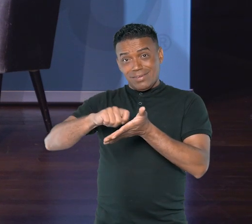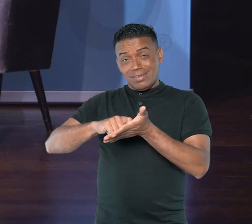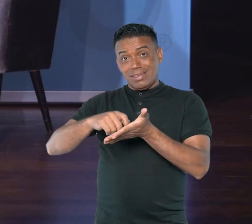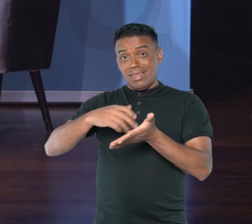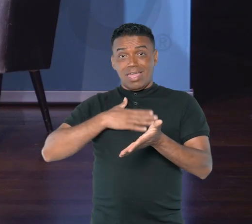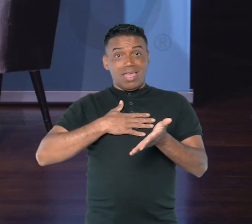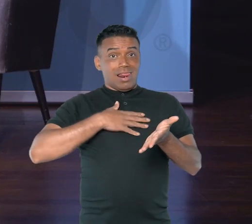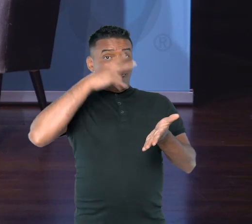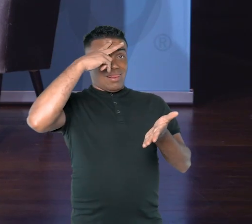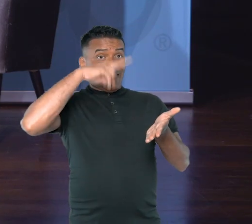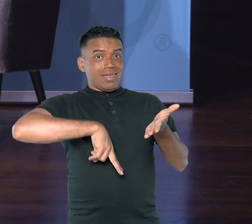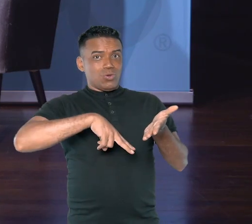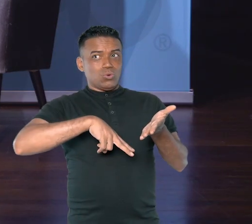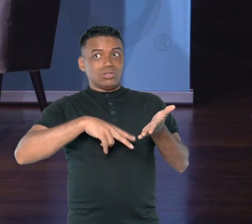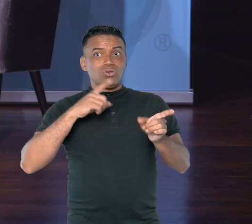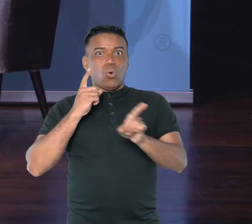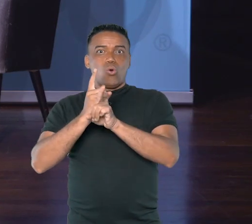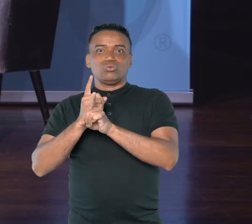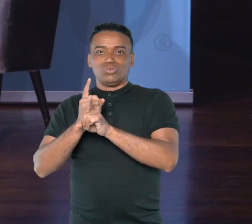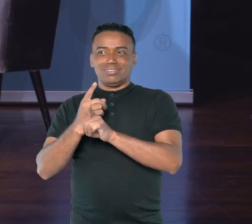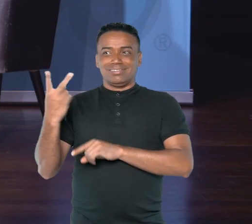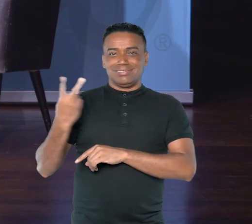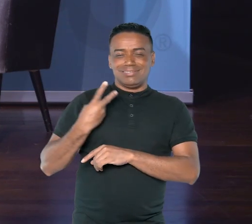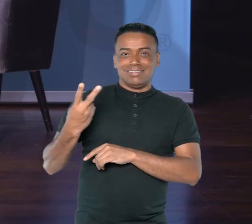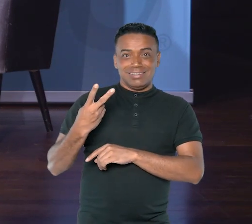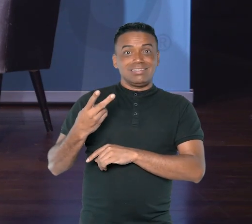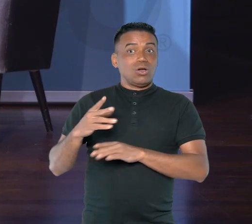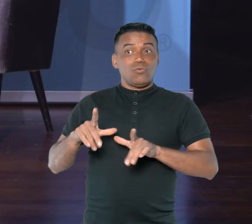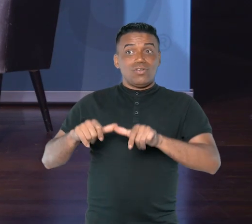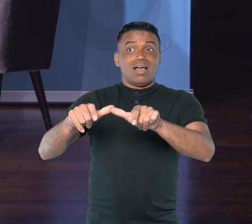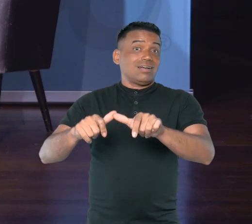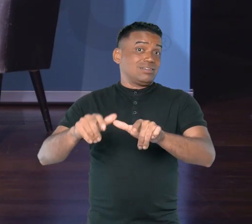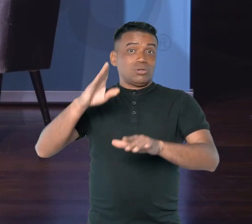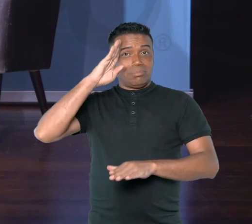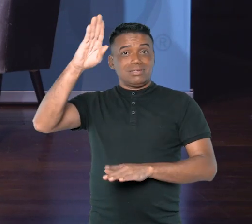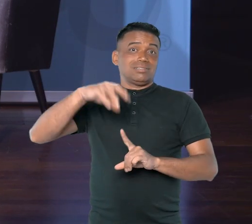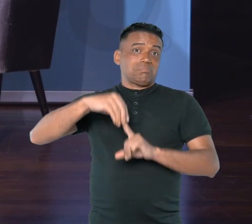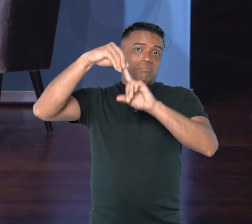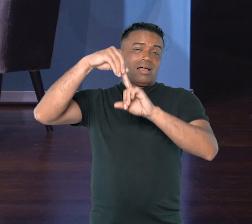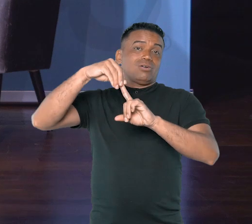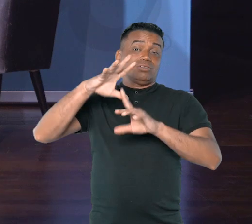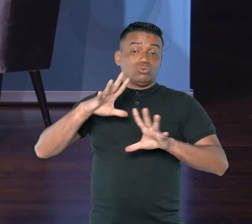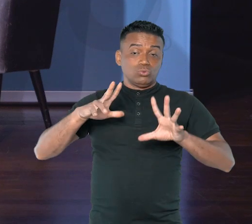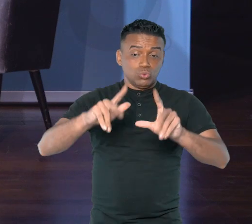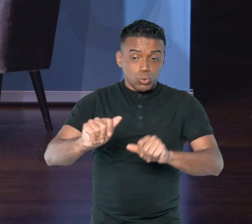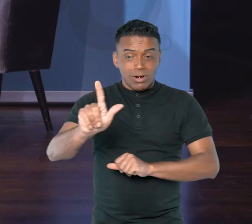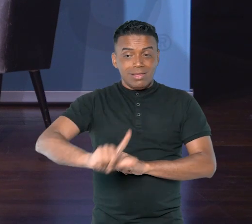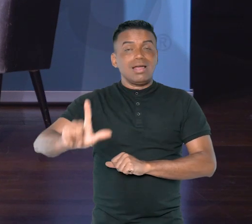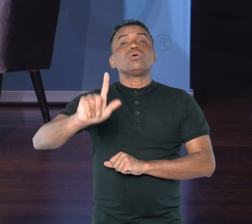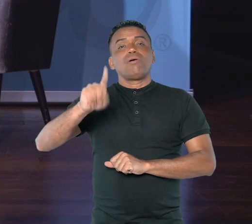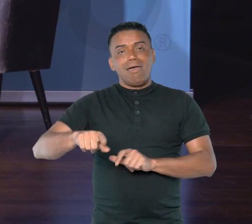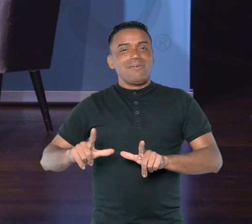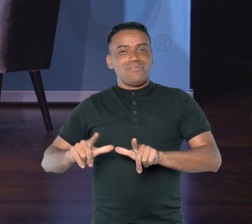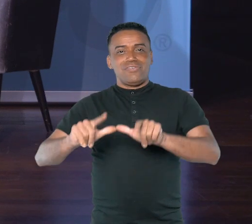é um movimento primordial das viagens, né? Então acho que tanto a literatura, talvez por isso toda a literatura seja uma viagem,